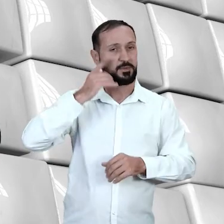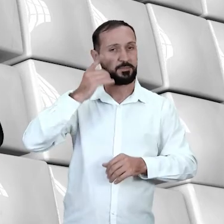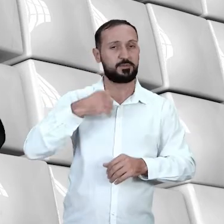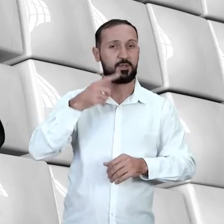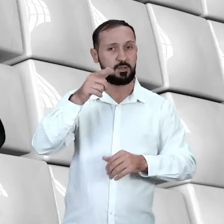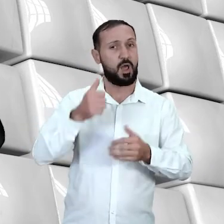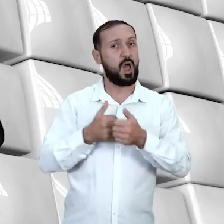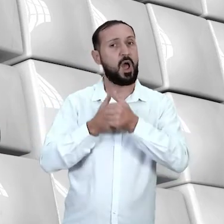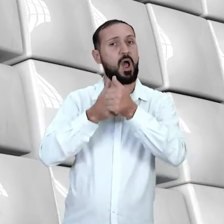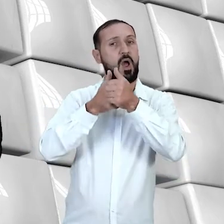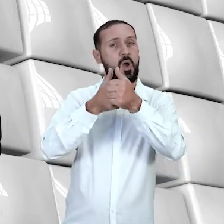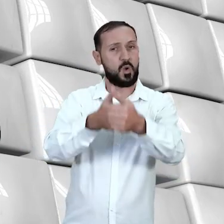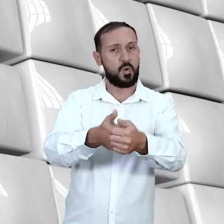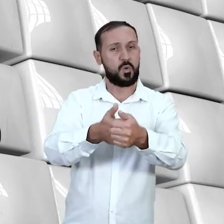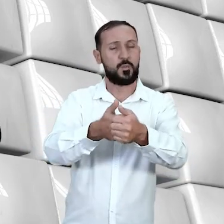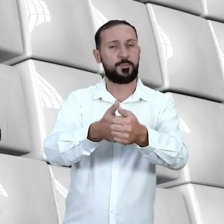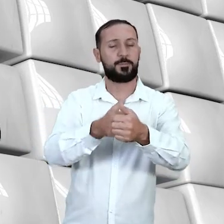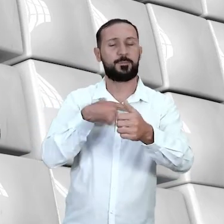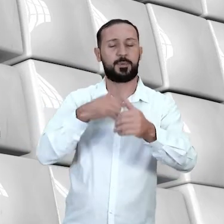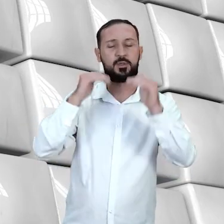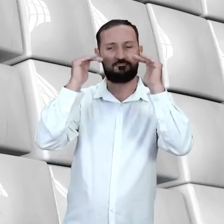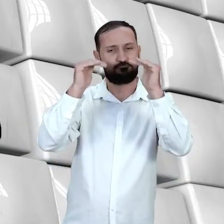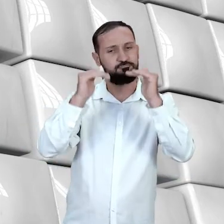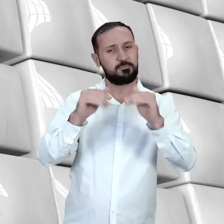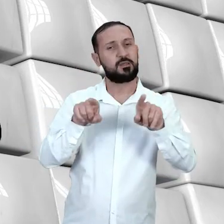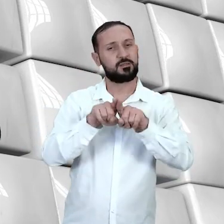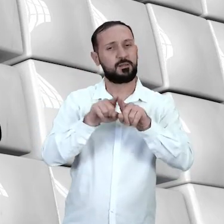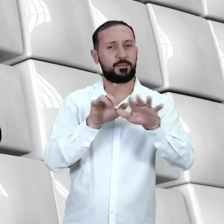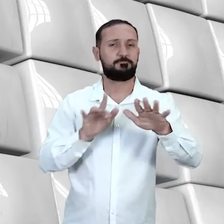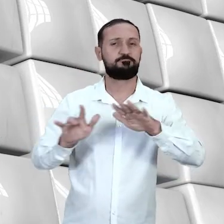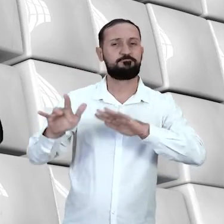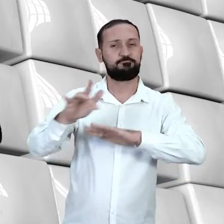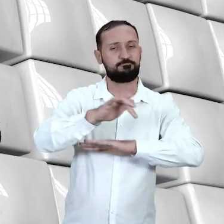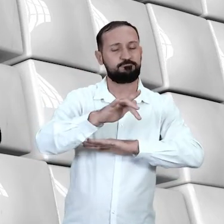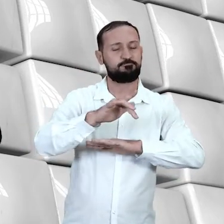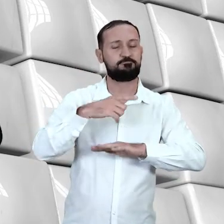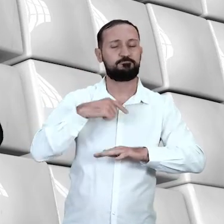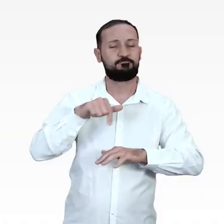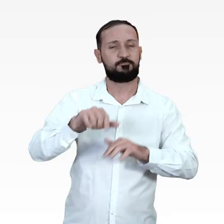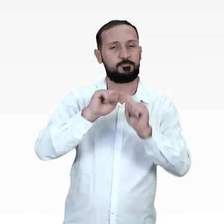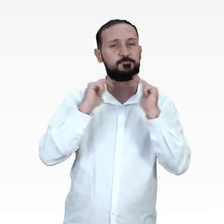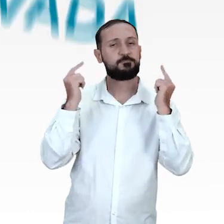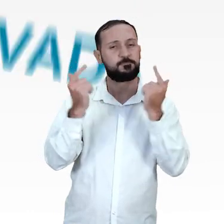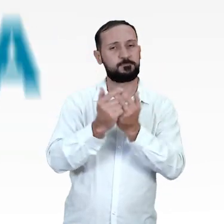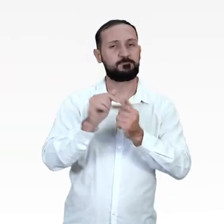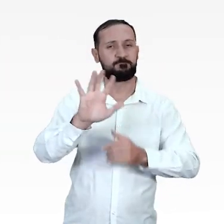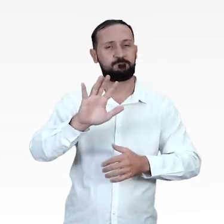nossa programação e também as mídias sociais da Assembleia. Até mais.